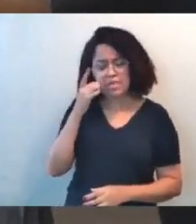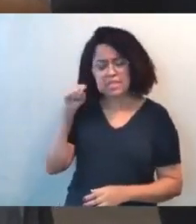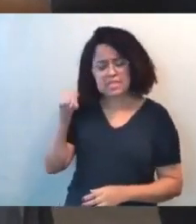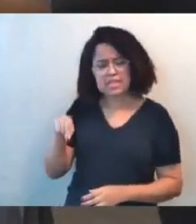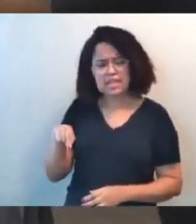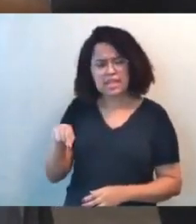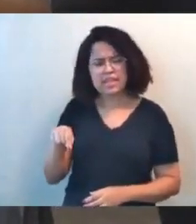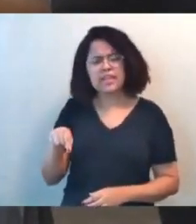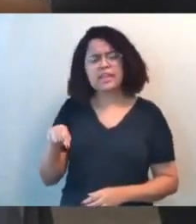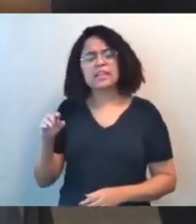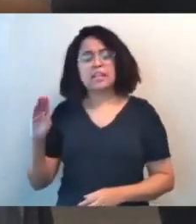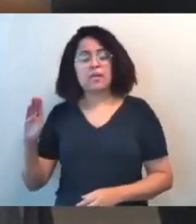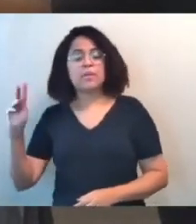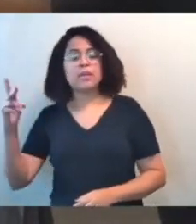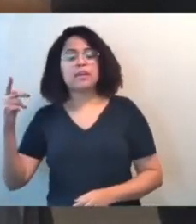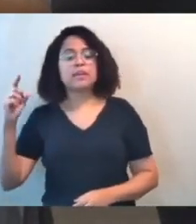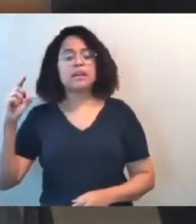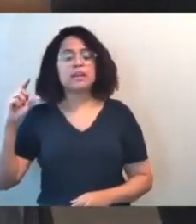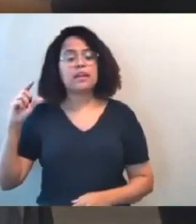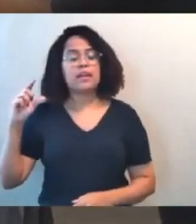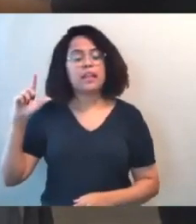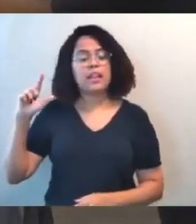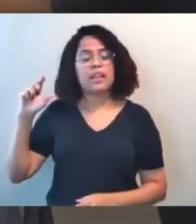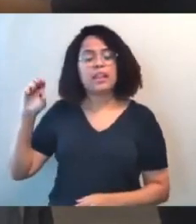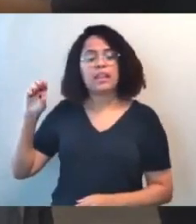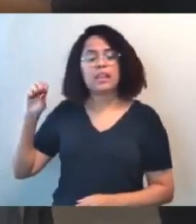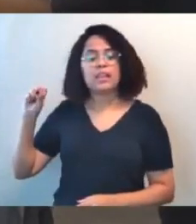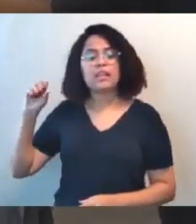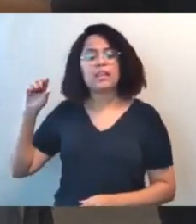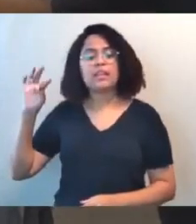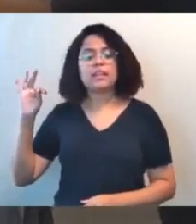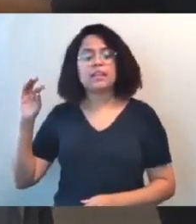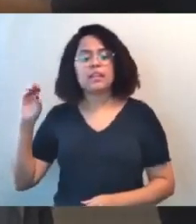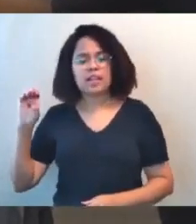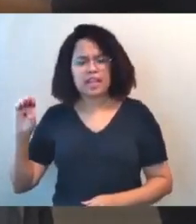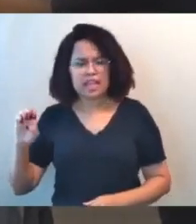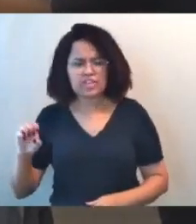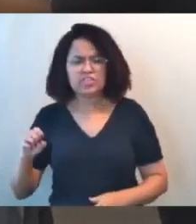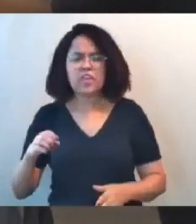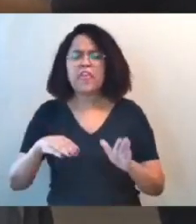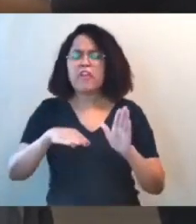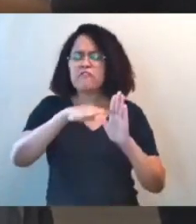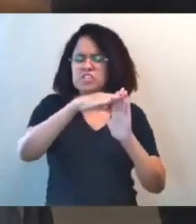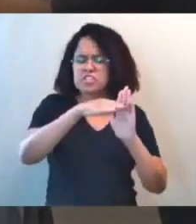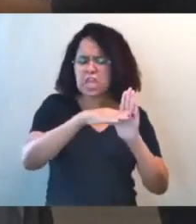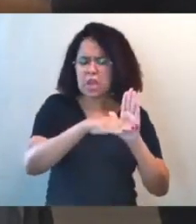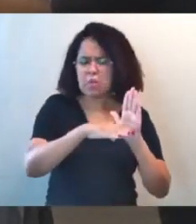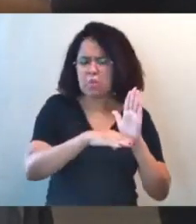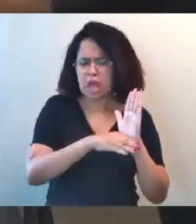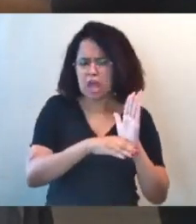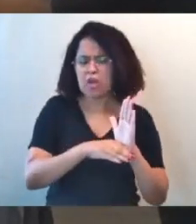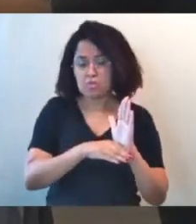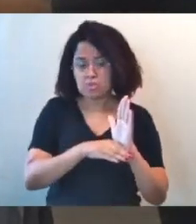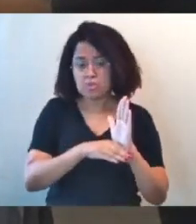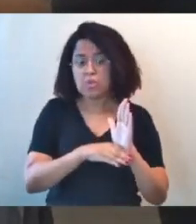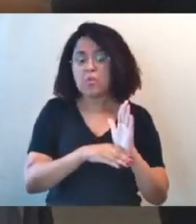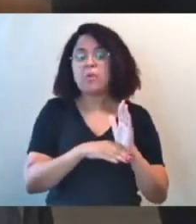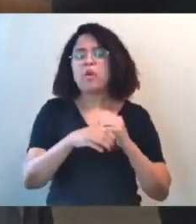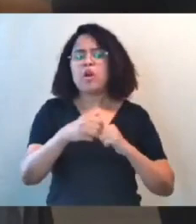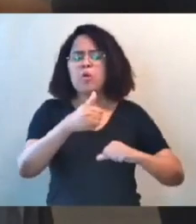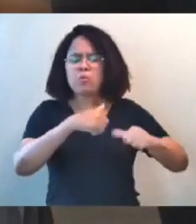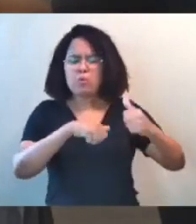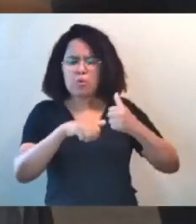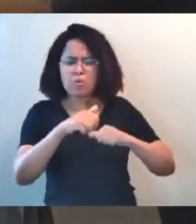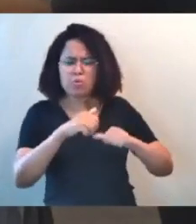com problema, foi feito um laudo falando que o veículo foi consertado o problema, mas só que o veículo continua com o